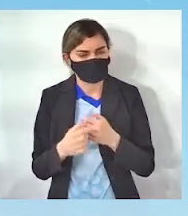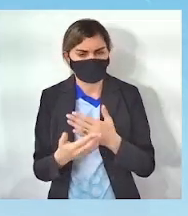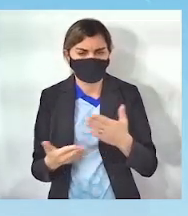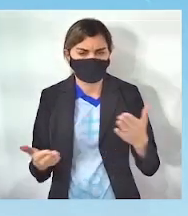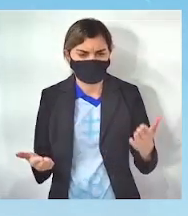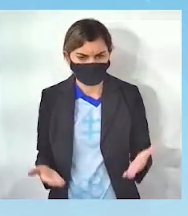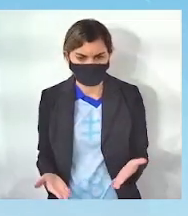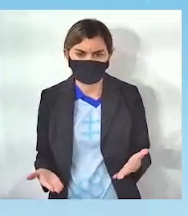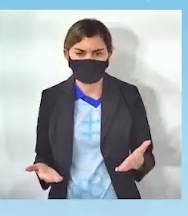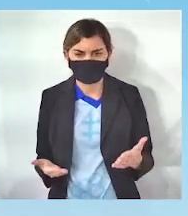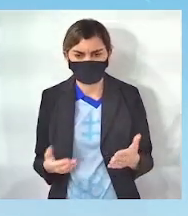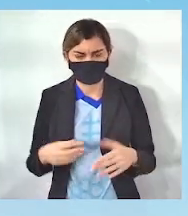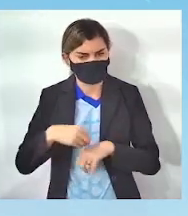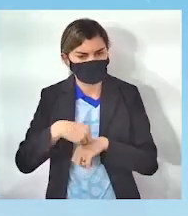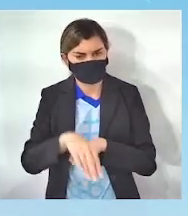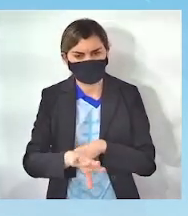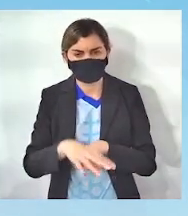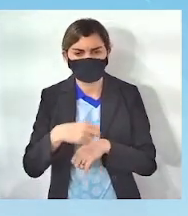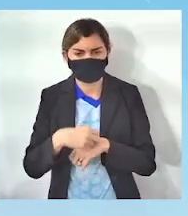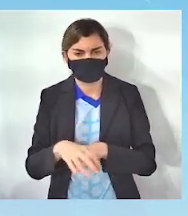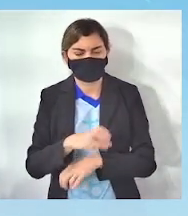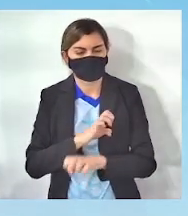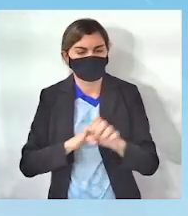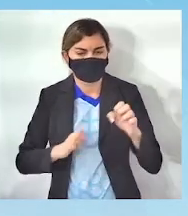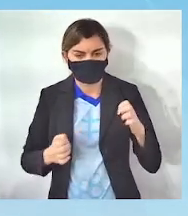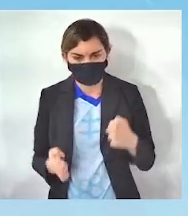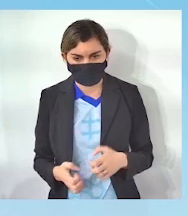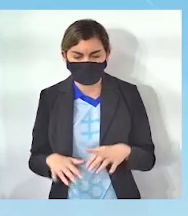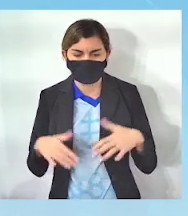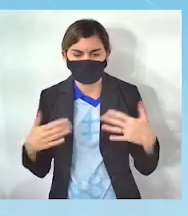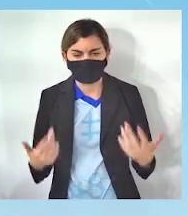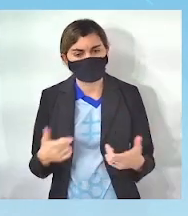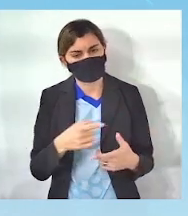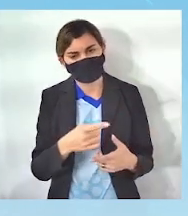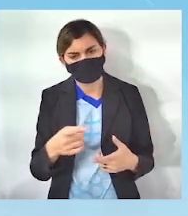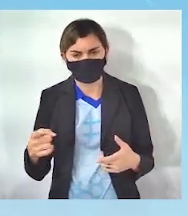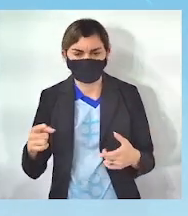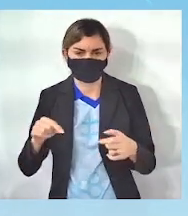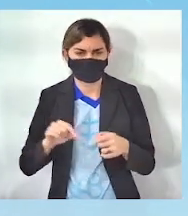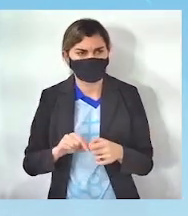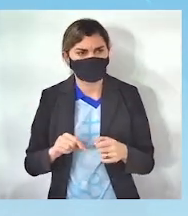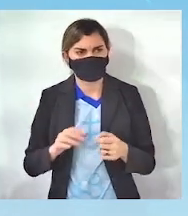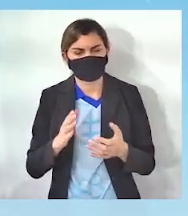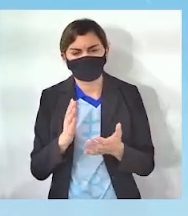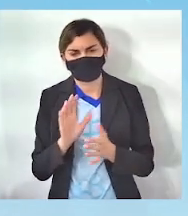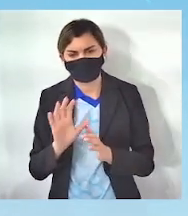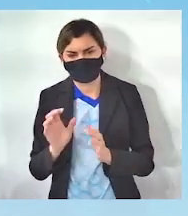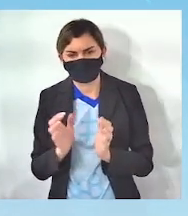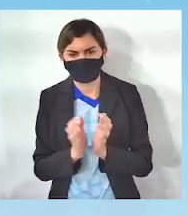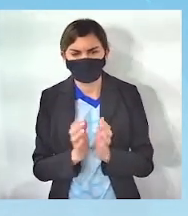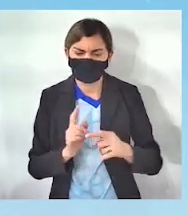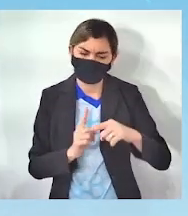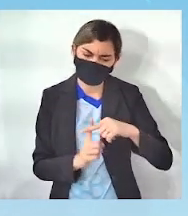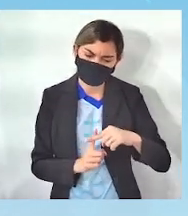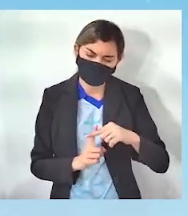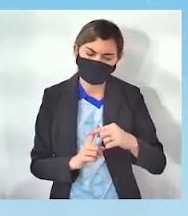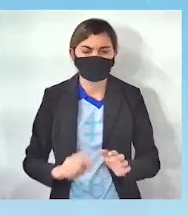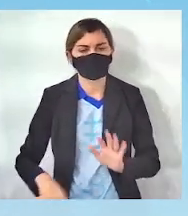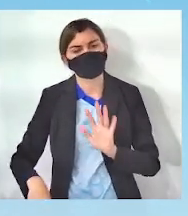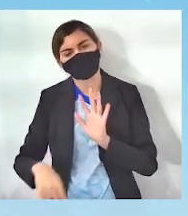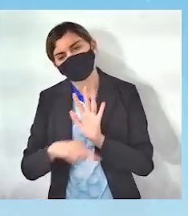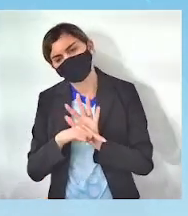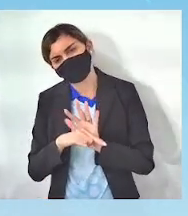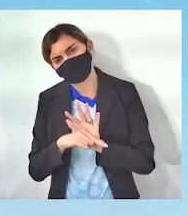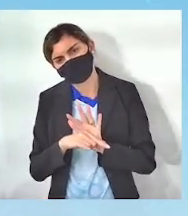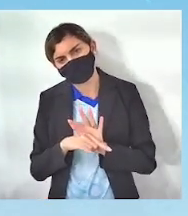isso, ao fazer essa transferência de elétrons, então você estabelece partículas de carga positiva e